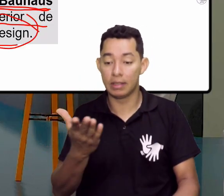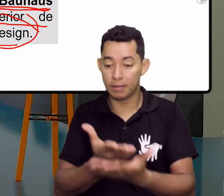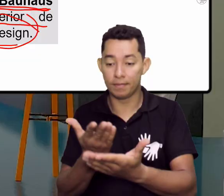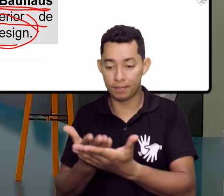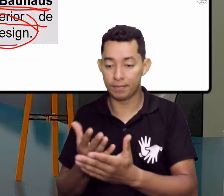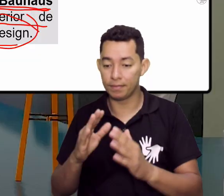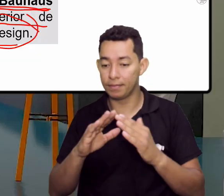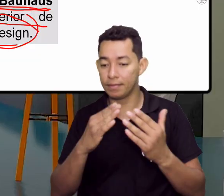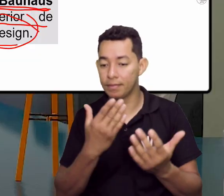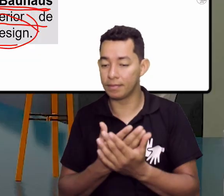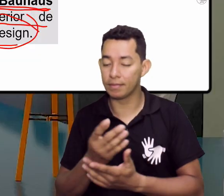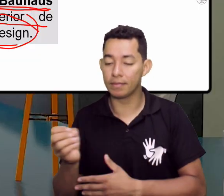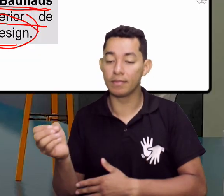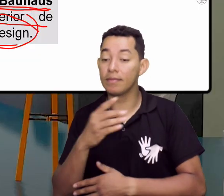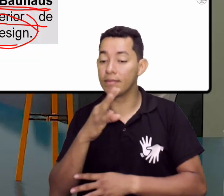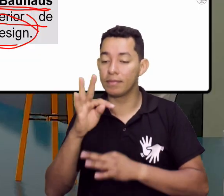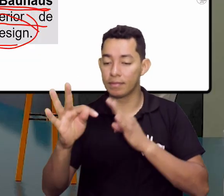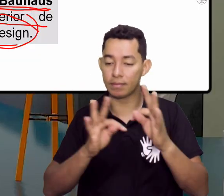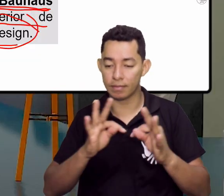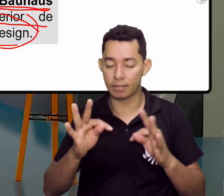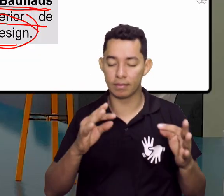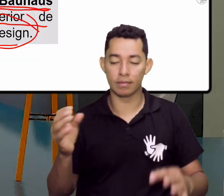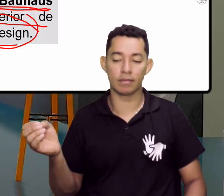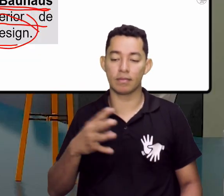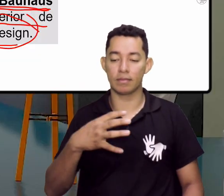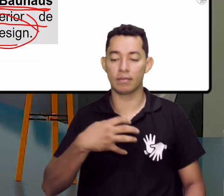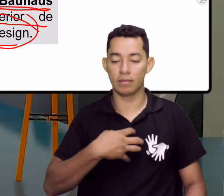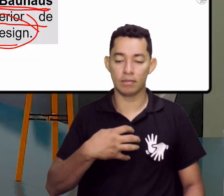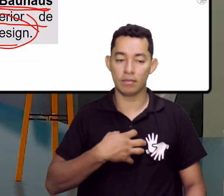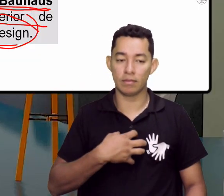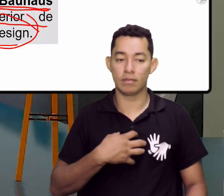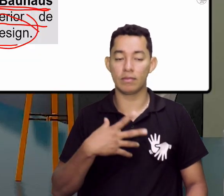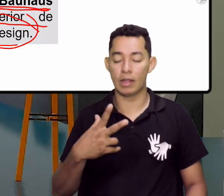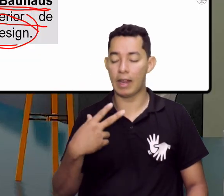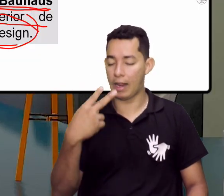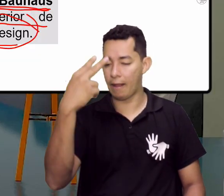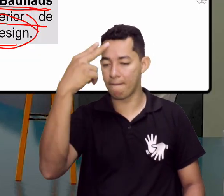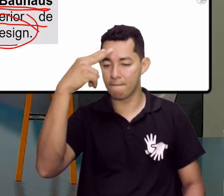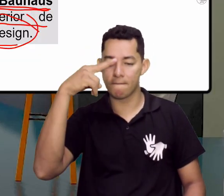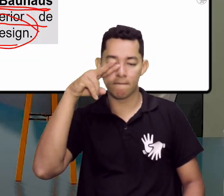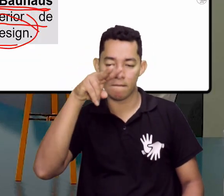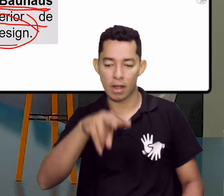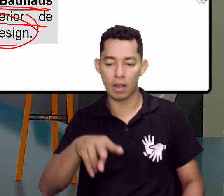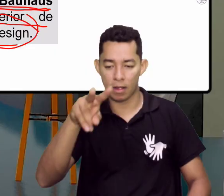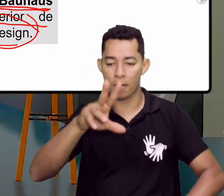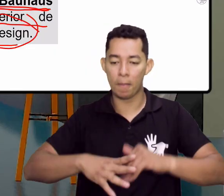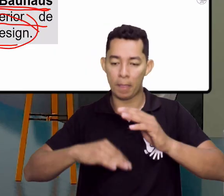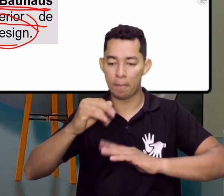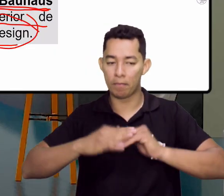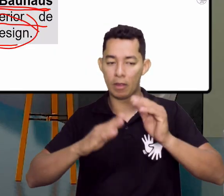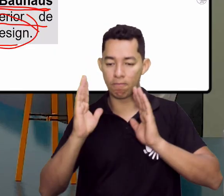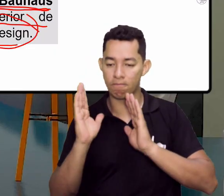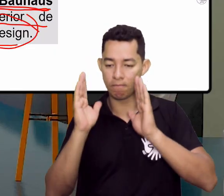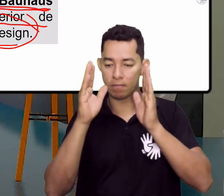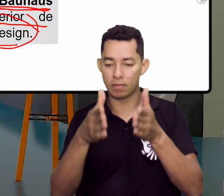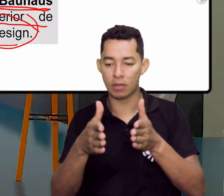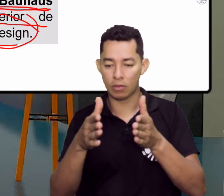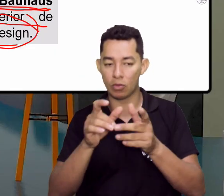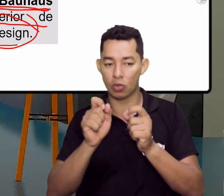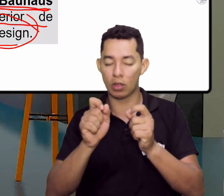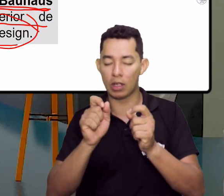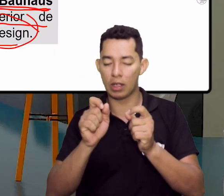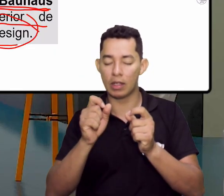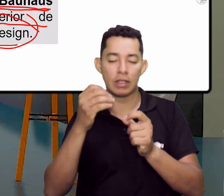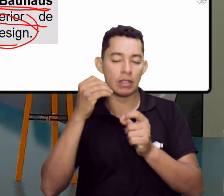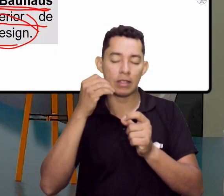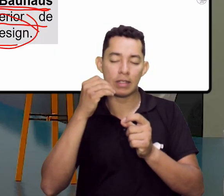em escolas, novas técnicas, novas maneiras, e a visão do artista totalmente voltada para